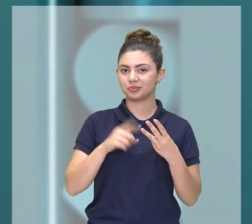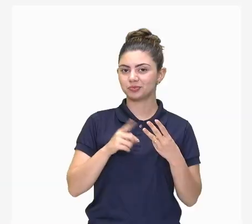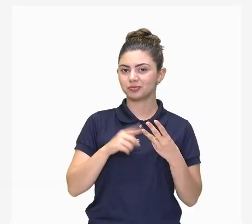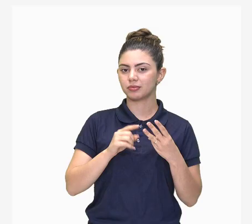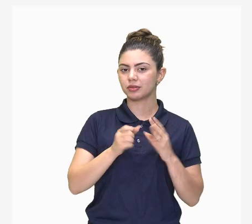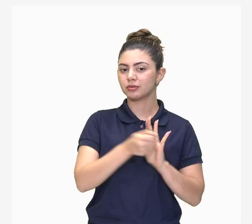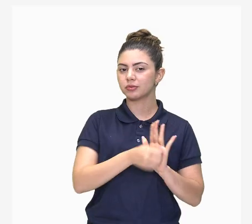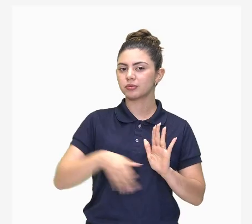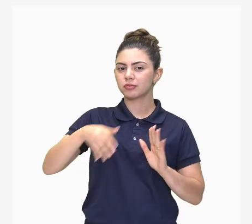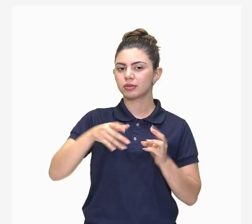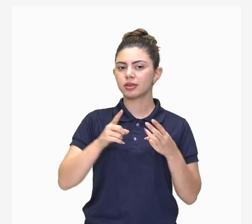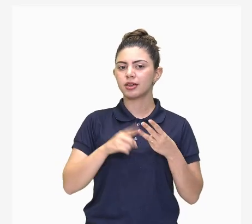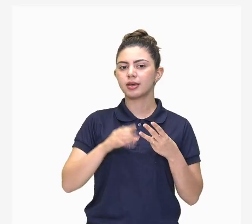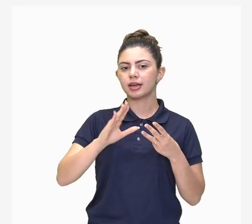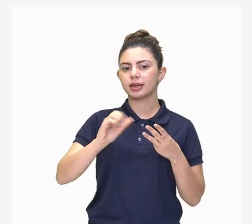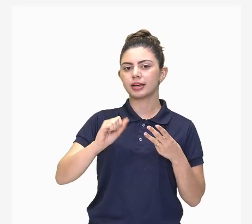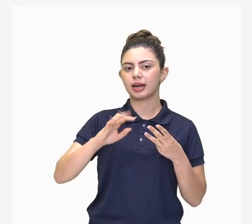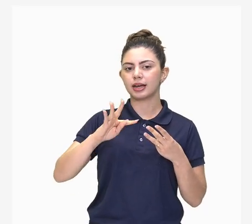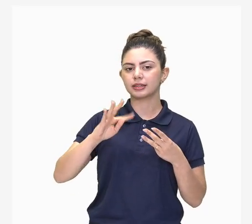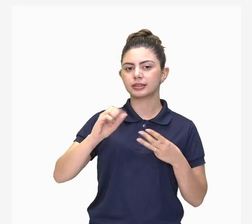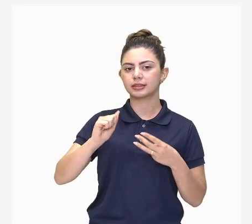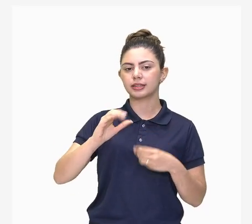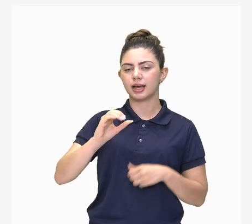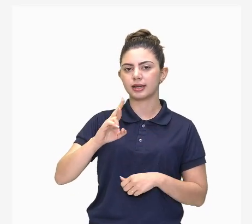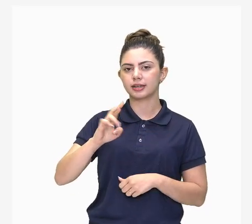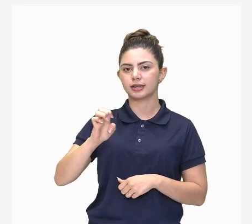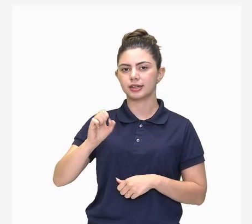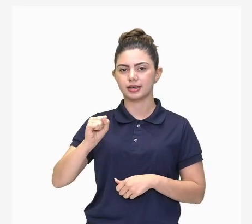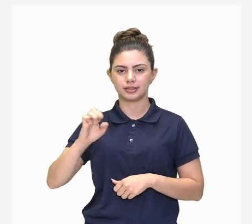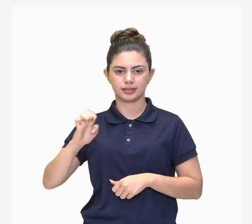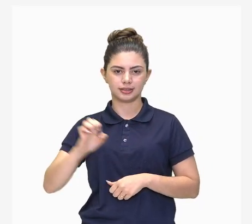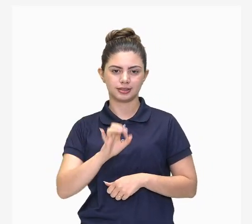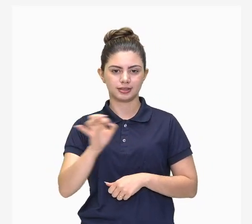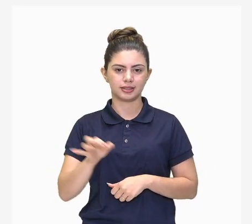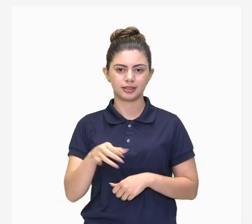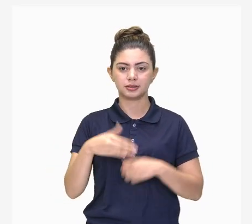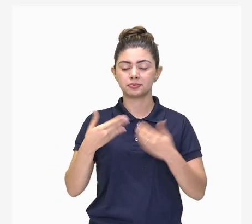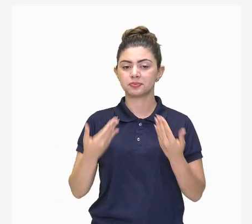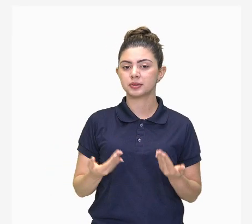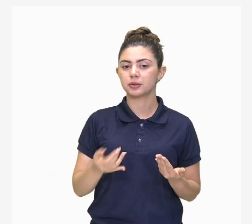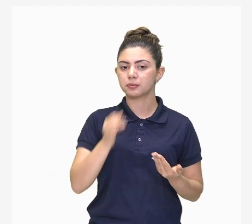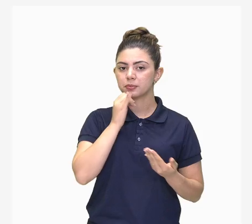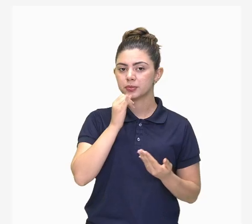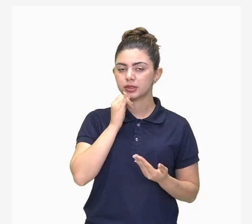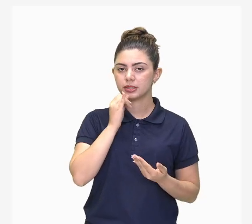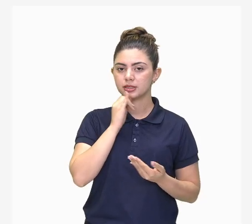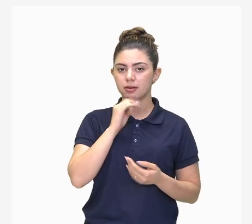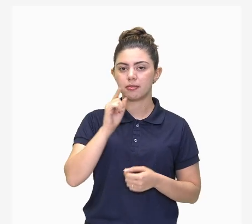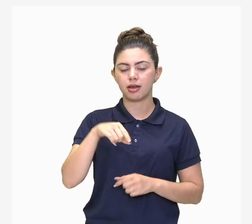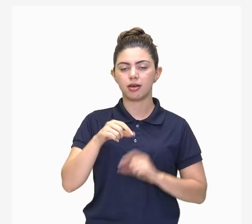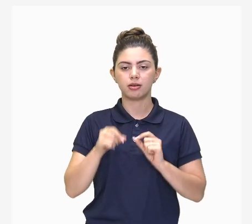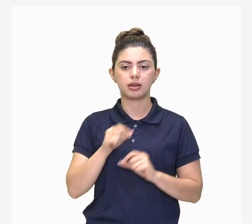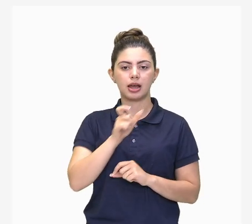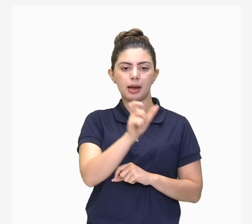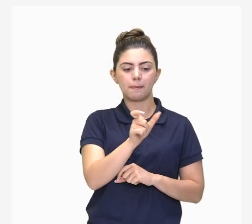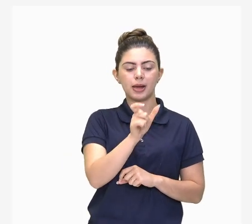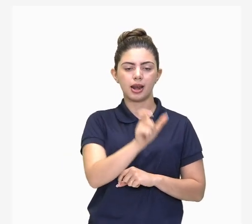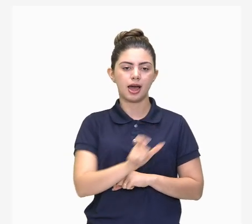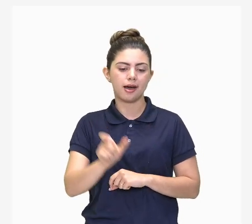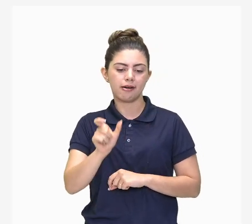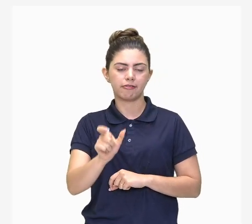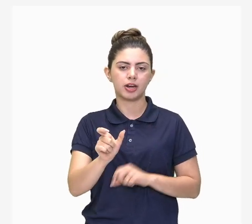chamada catacrese. A catacrese usa uma palavra de maneira